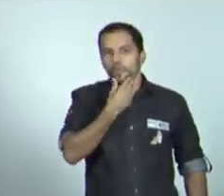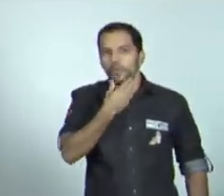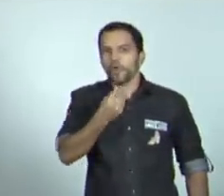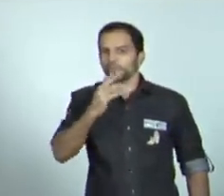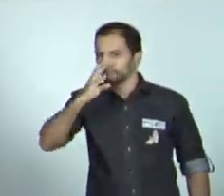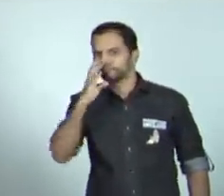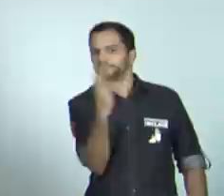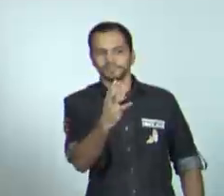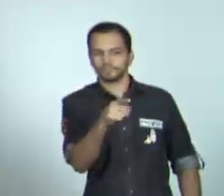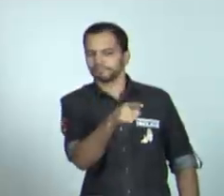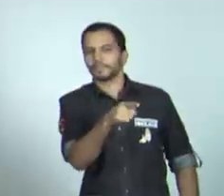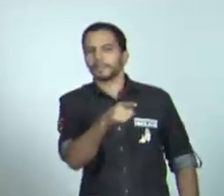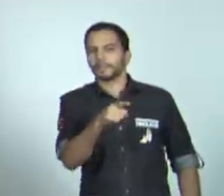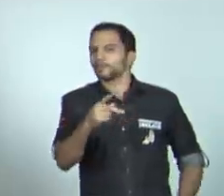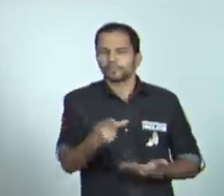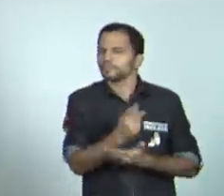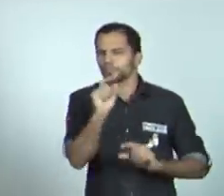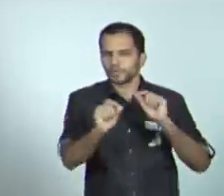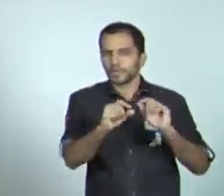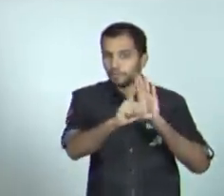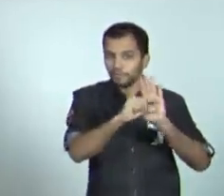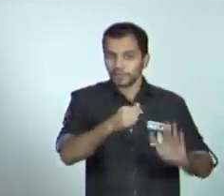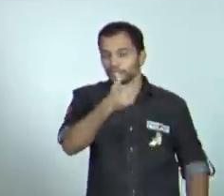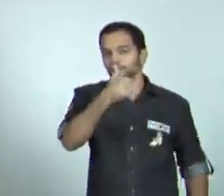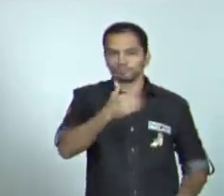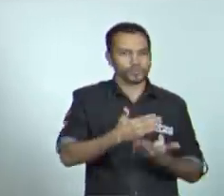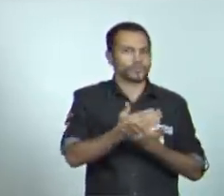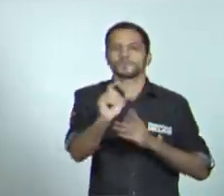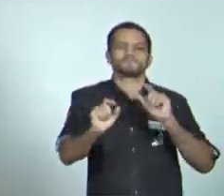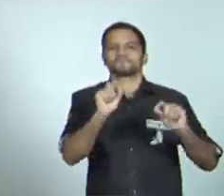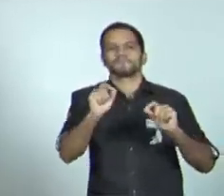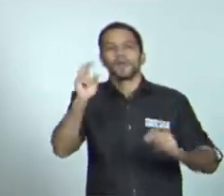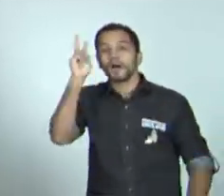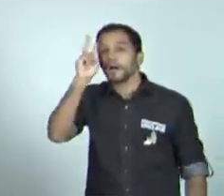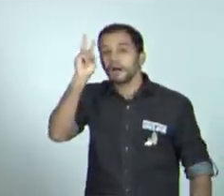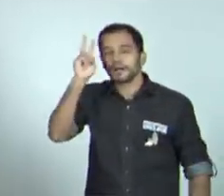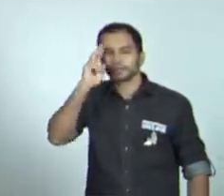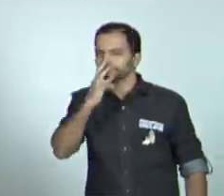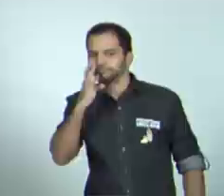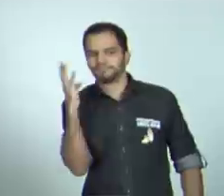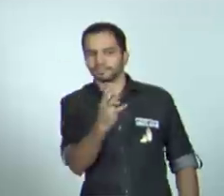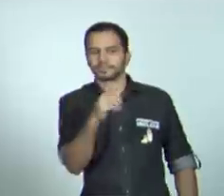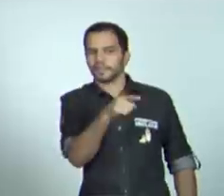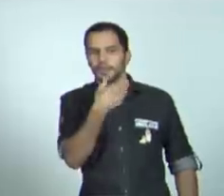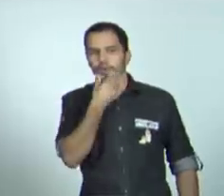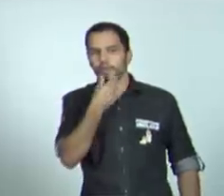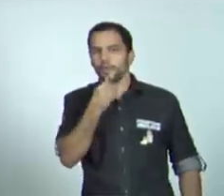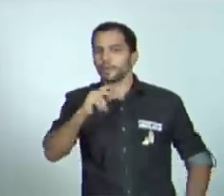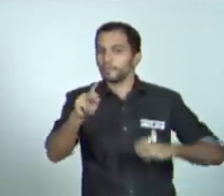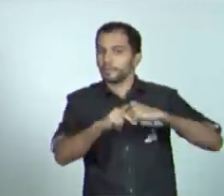nós vamos ver a partir do verso 1 a história de uma ameaça feita o apóstolo